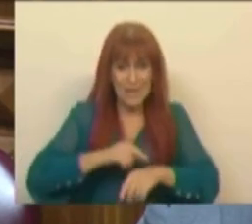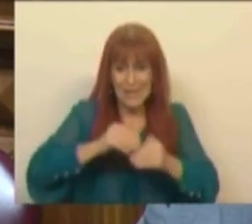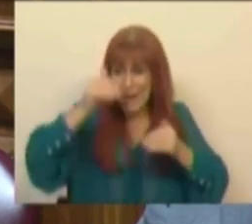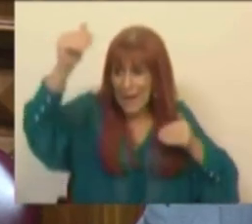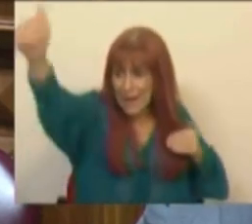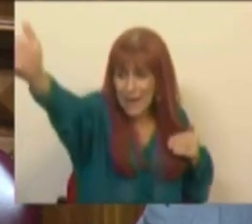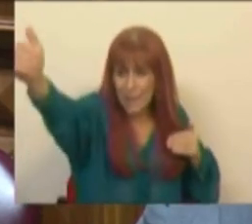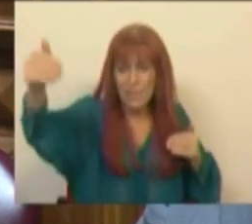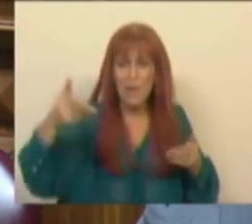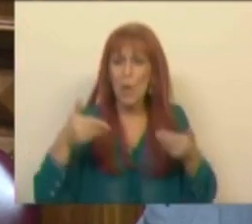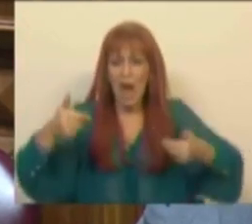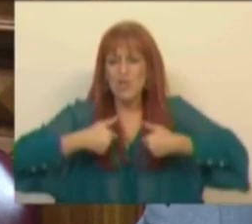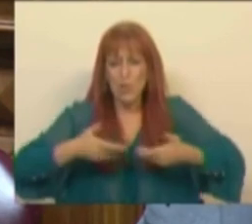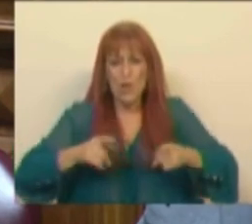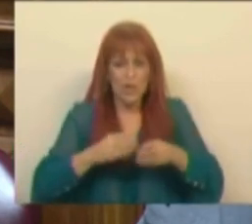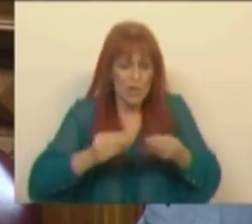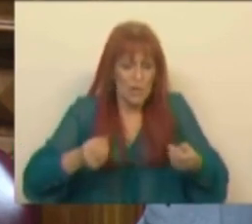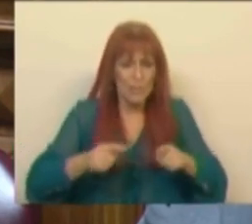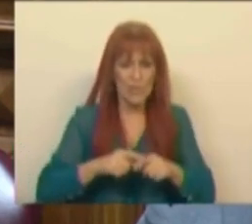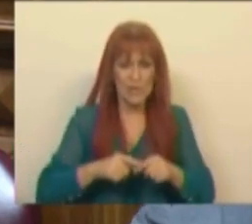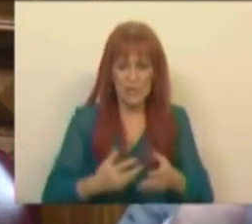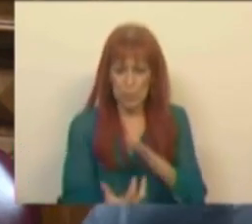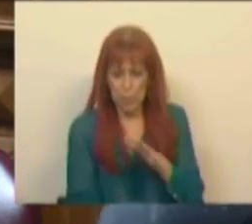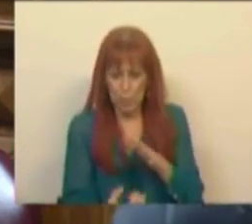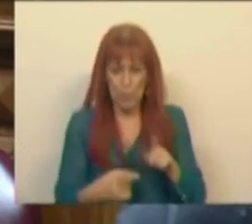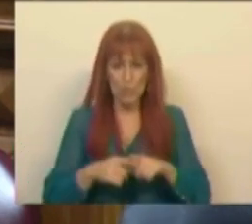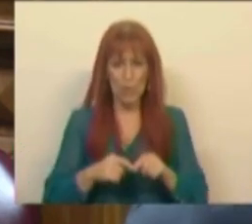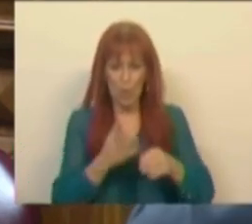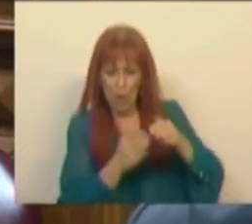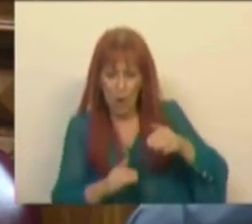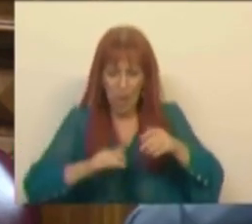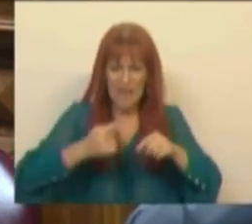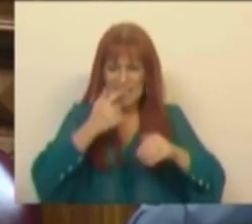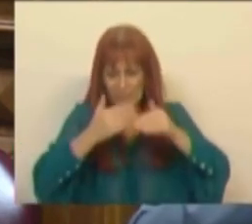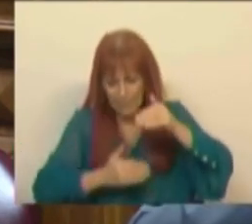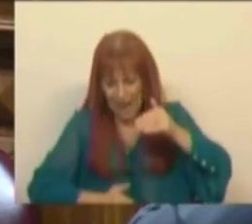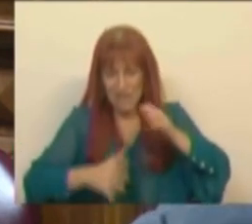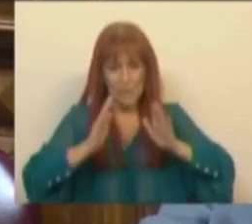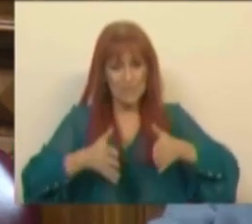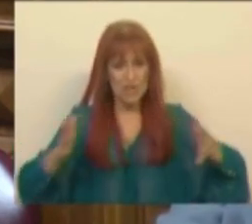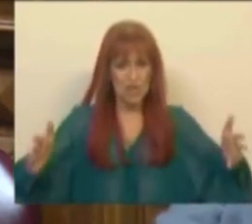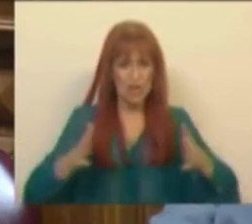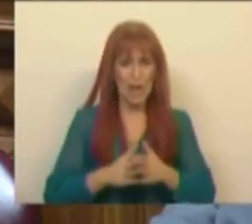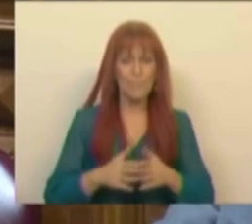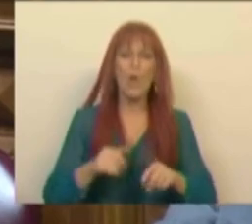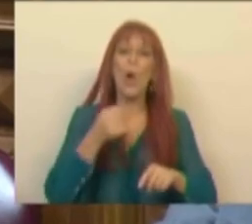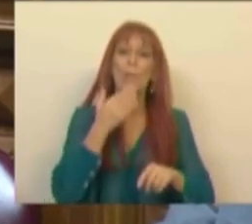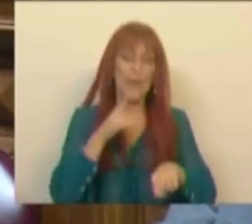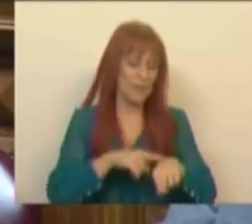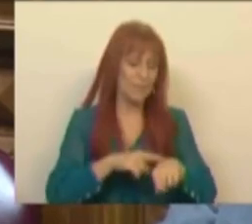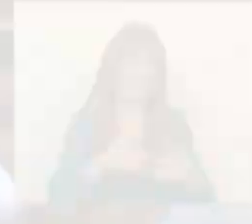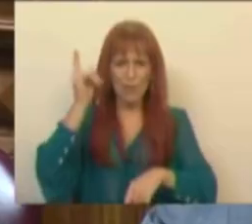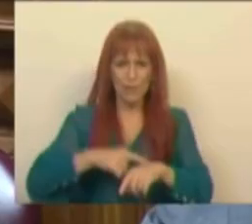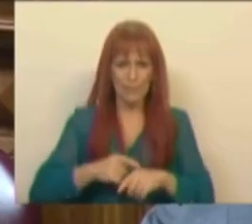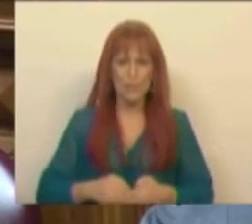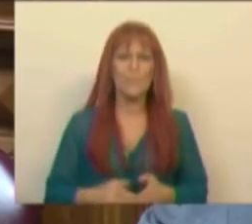mas isso não nos ajuda a resolver drenagem ou diques ou barreiras que têm que estar já construídas, se possível, no